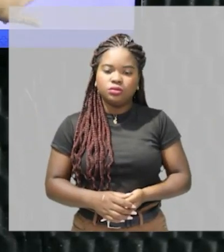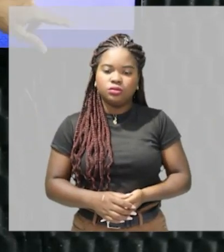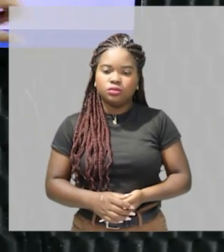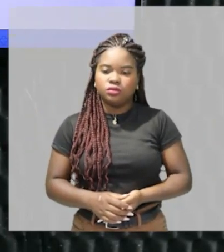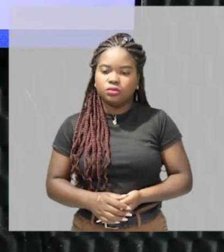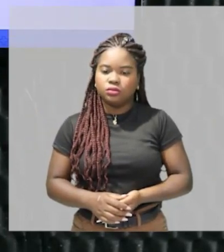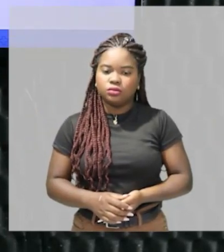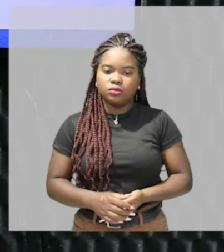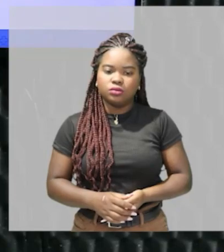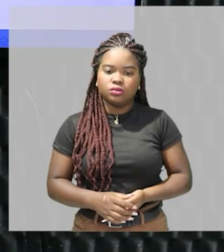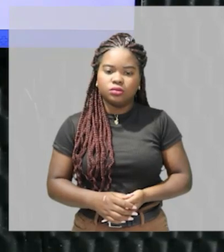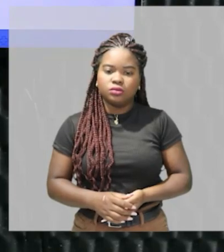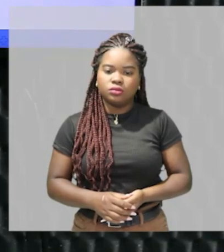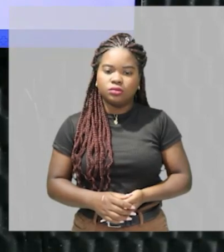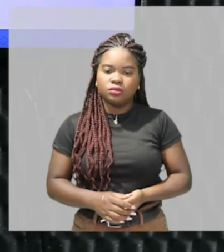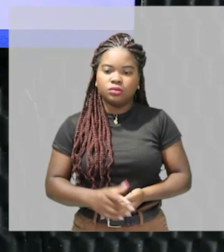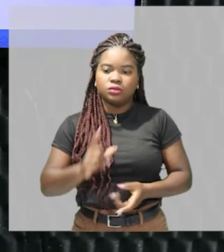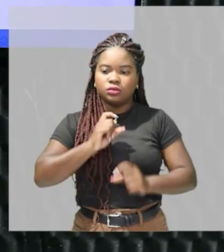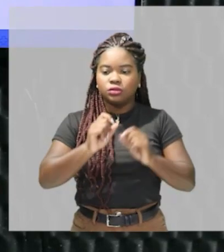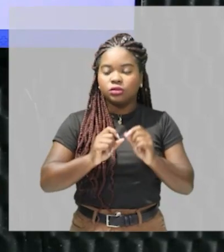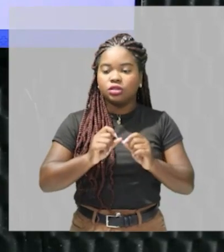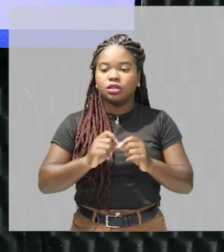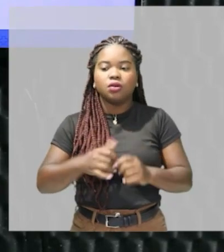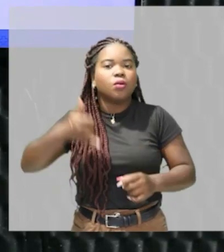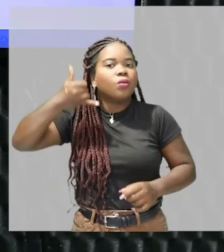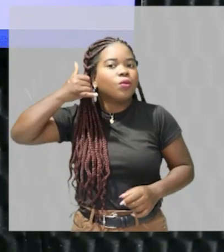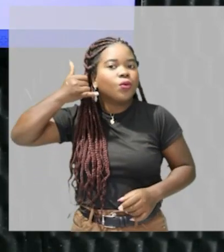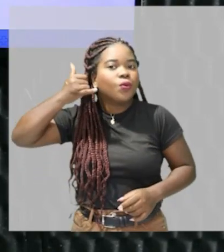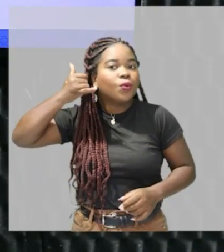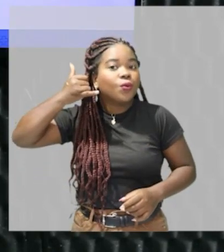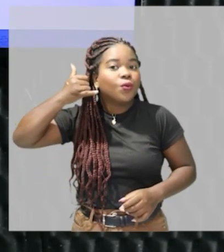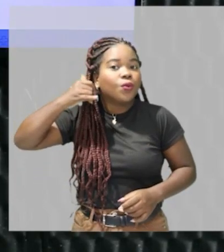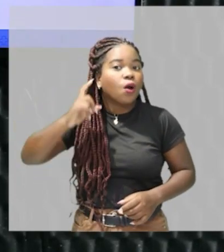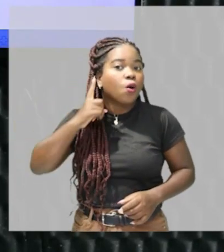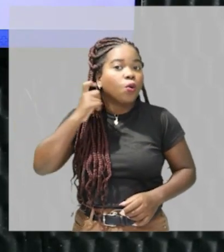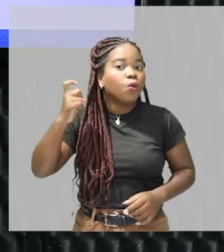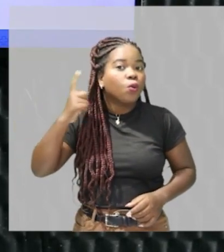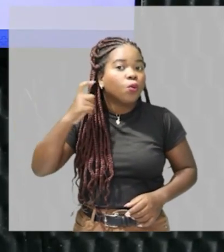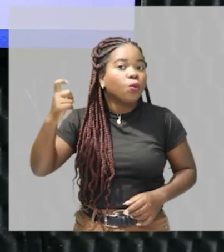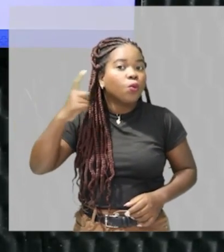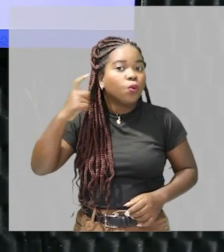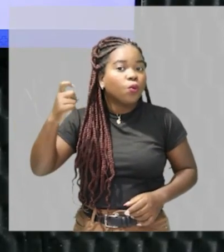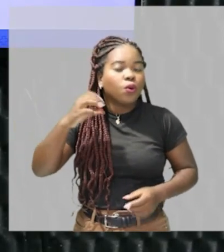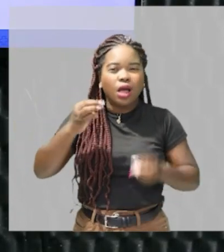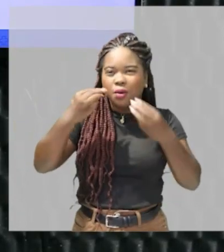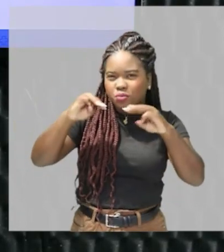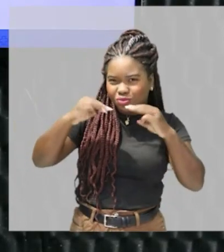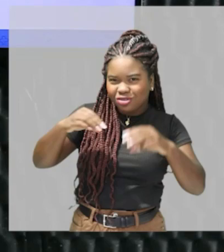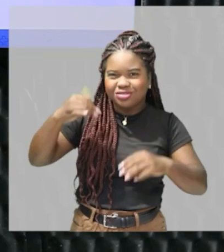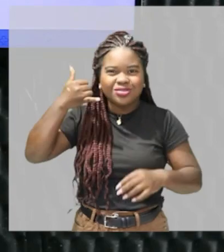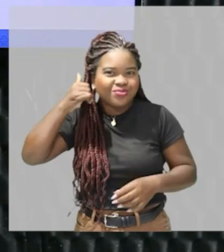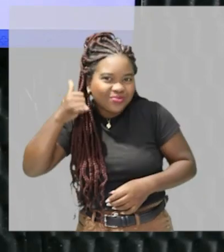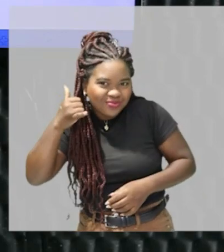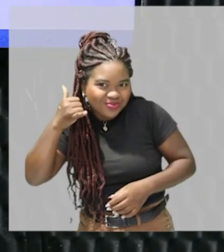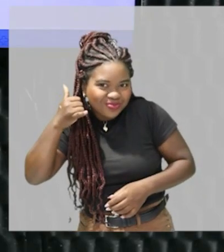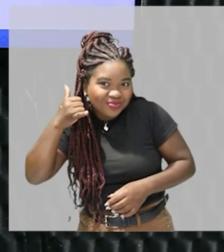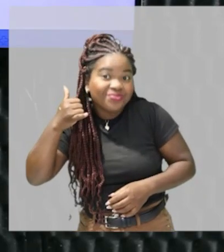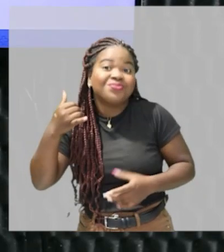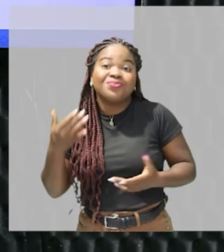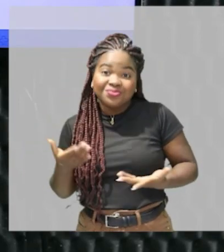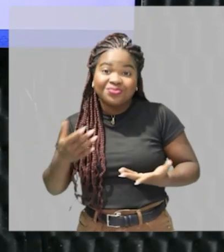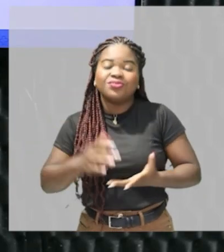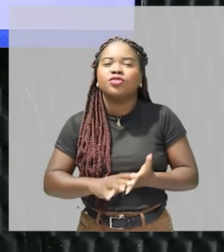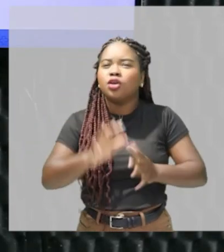toque, ringtone, vocês sabem, é o toque do telefone, né? O toque do celular, a musiquinha que a gente ouve quando o